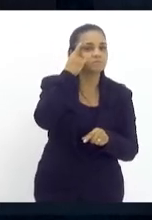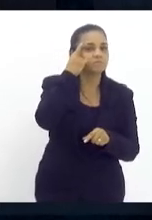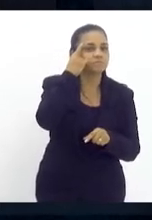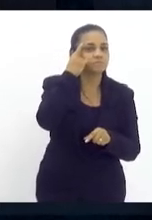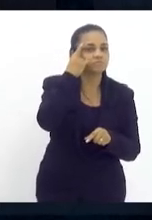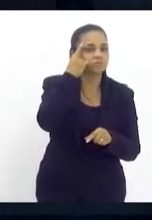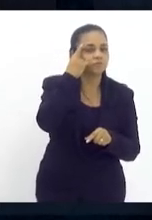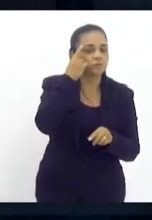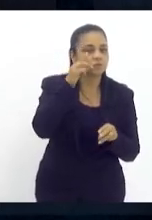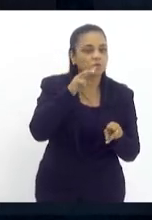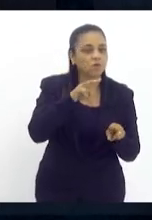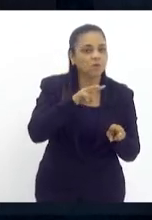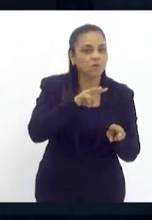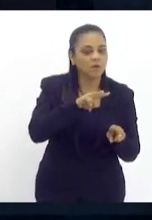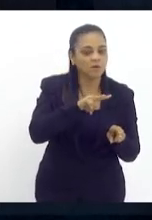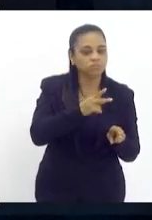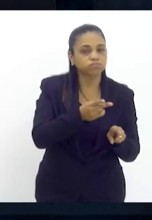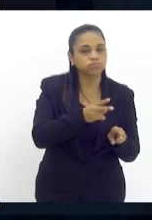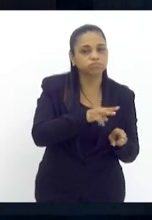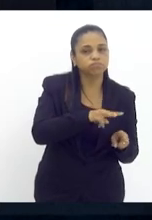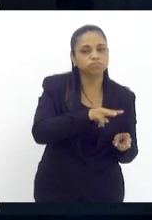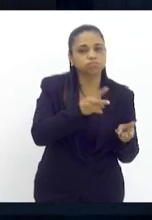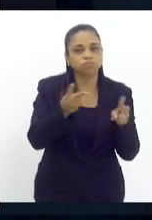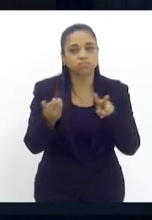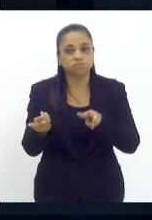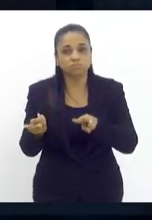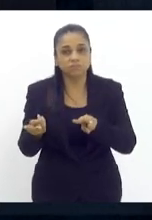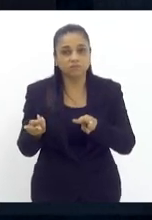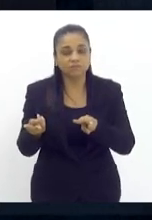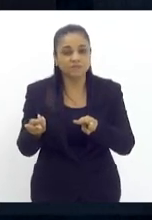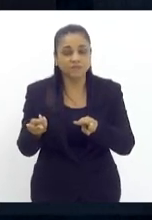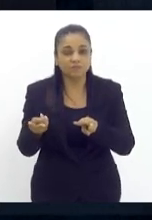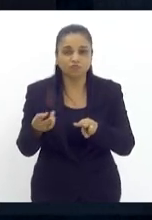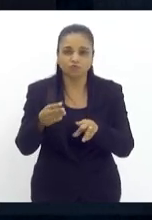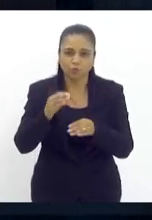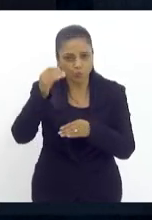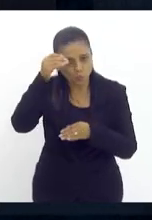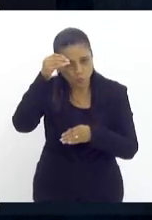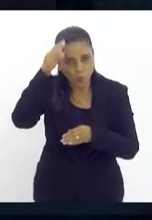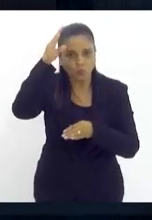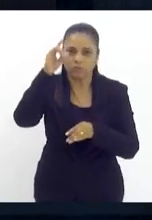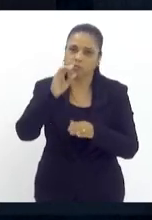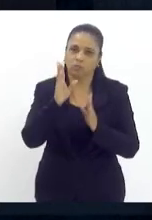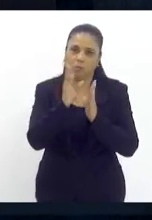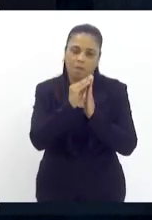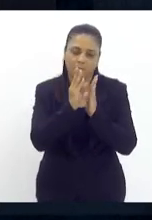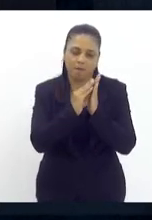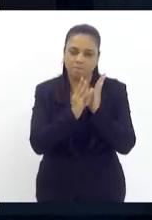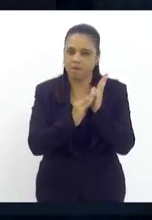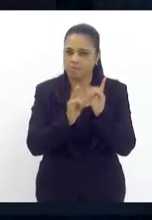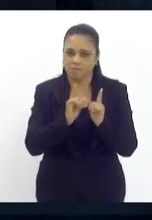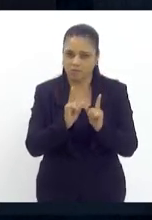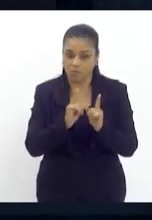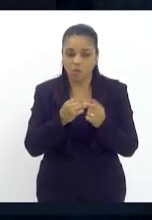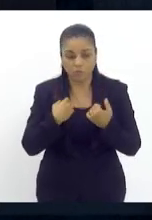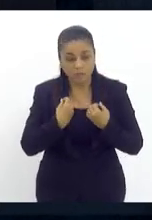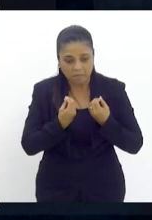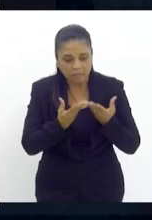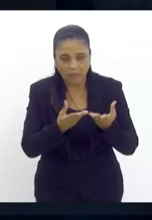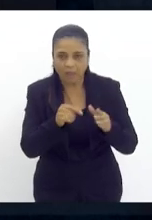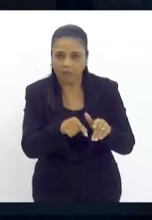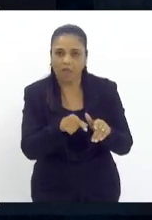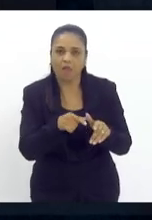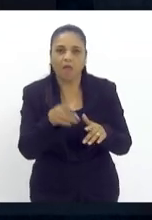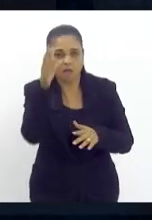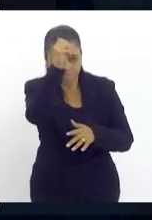uma transmissão de conteúdo puro e simples. Não, eu tenho um conteúdo, eu tenho algo a oferecer para essa criança para que